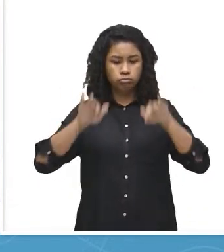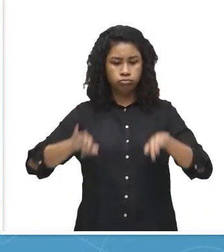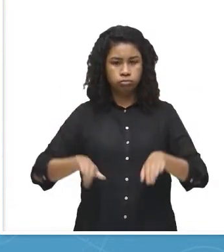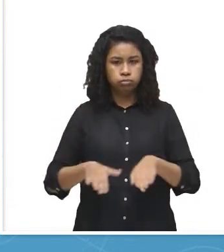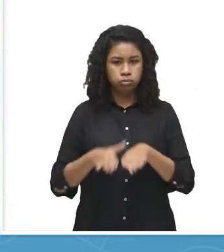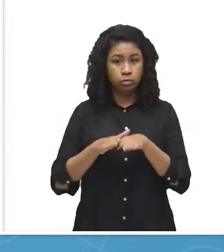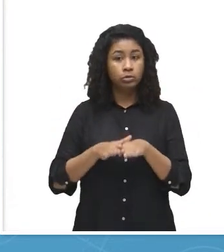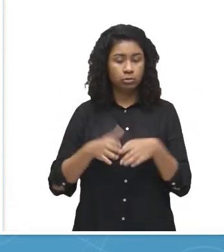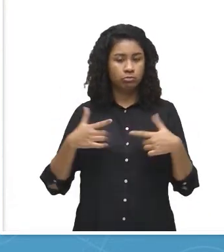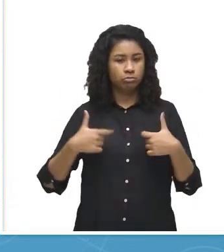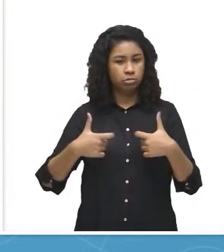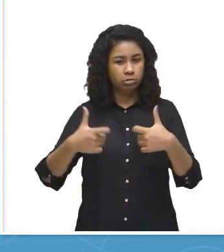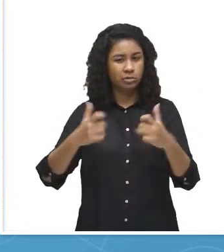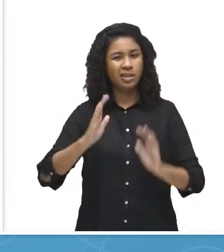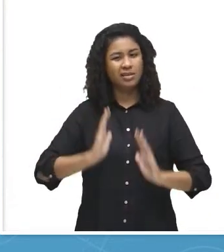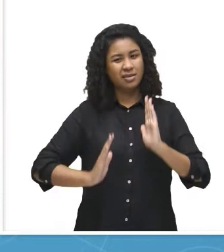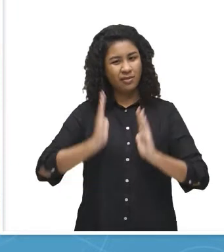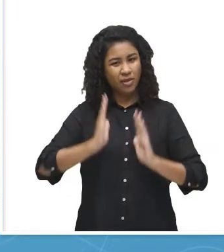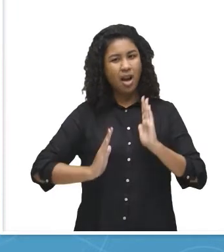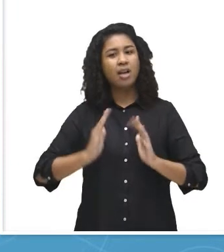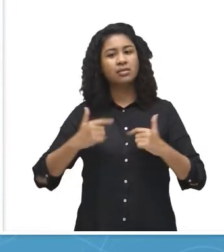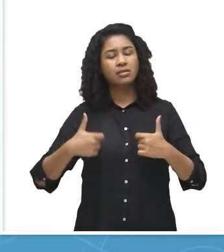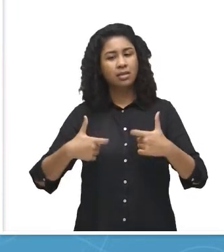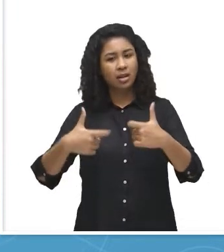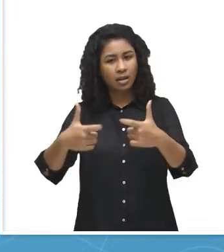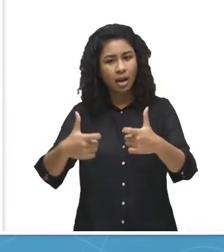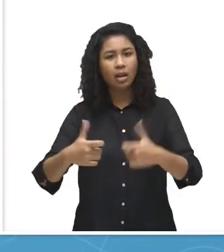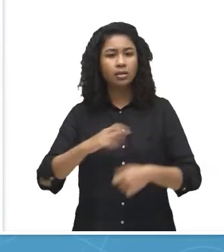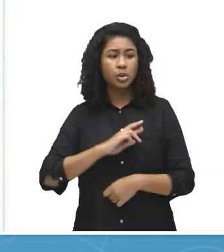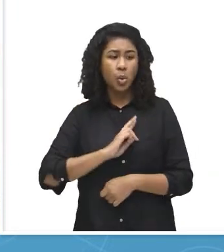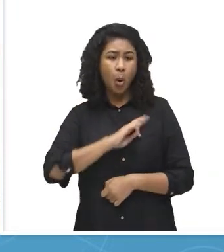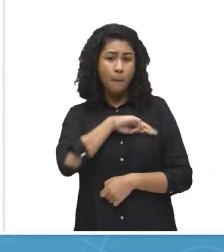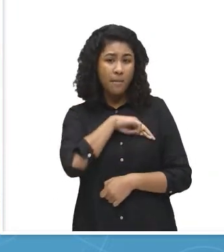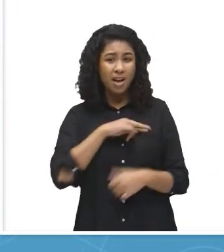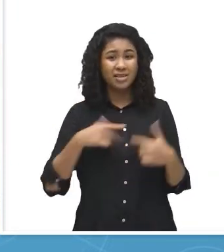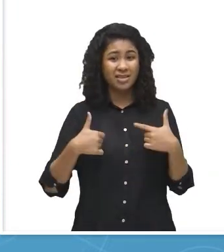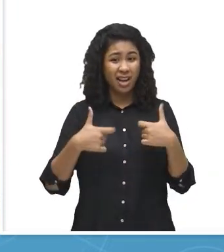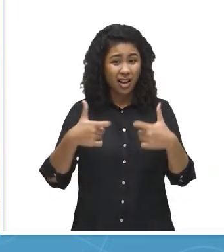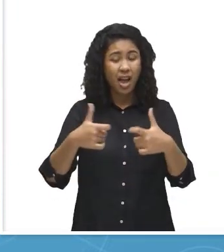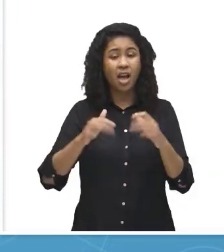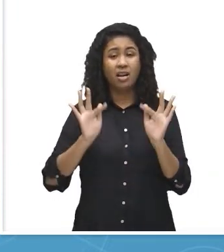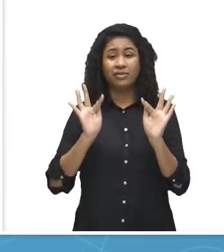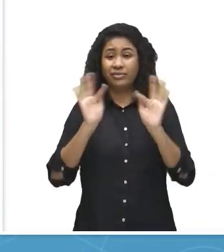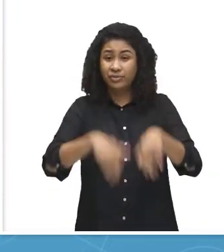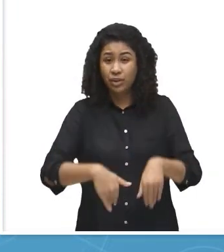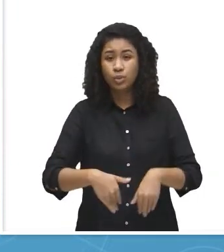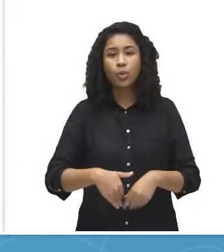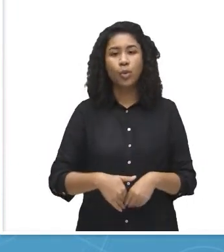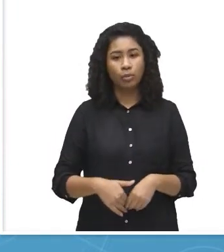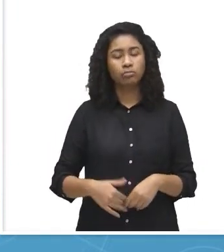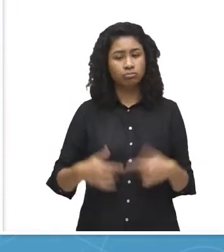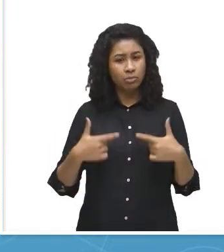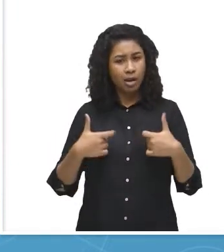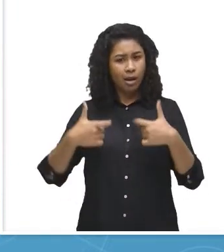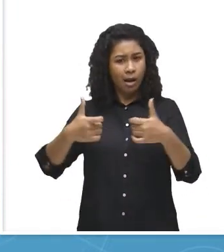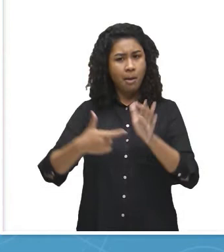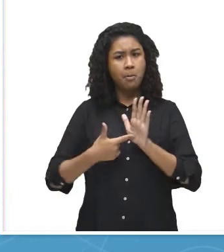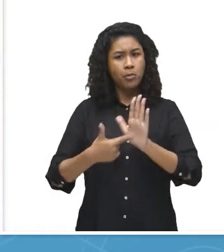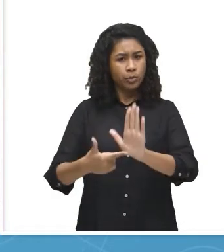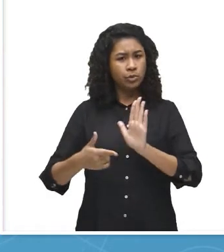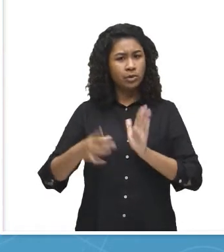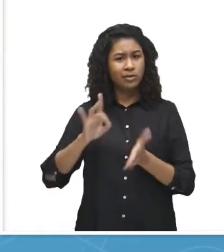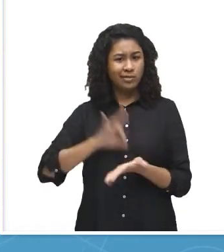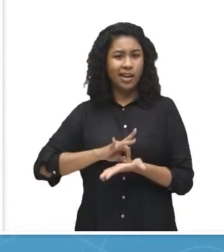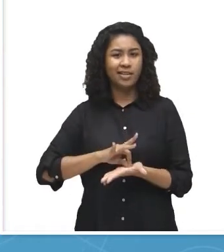da guerra, que acaba basicamente com a visão romântica do que seria uma guerra, acaba com esse panorama